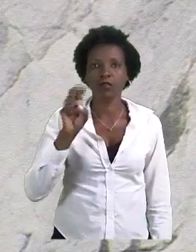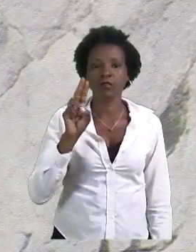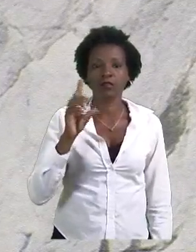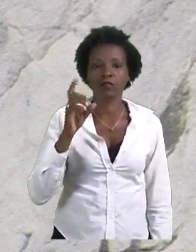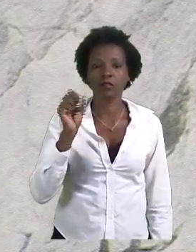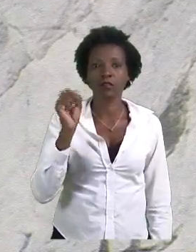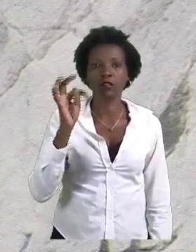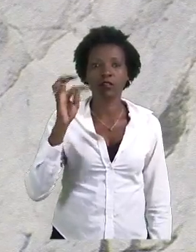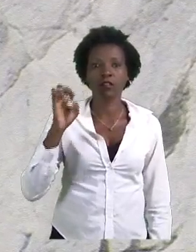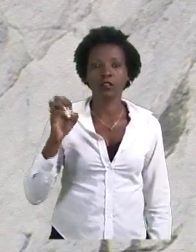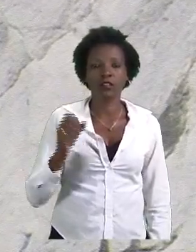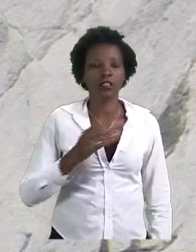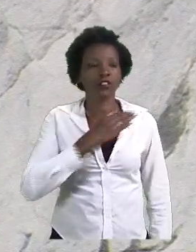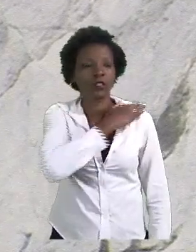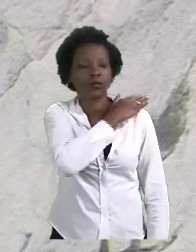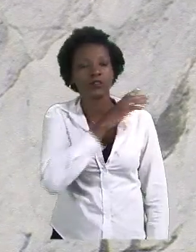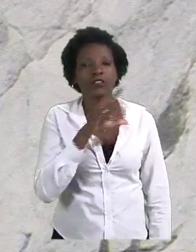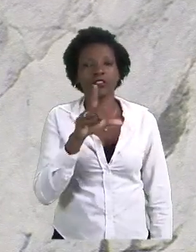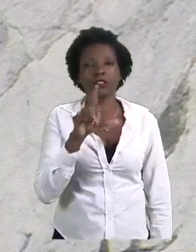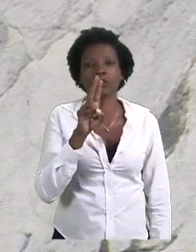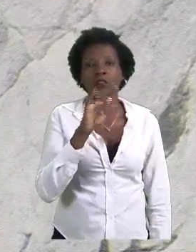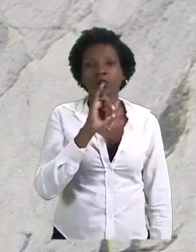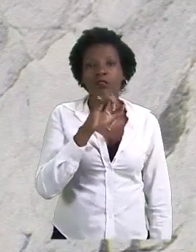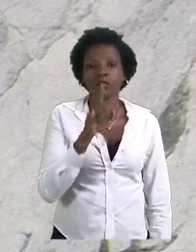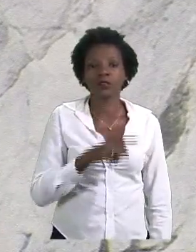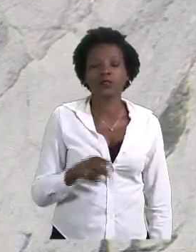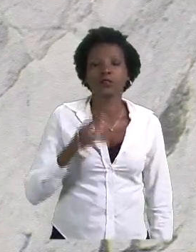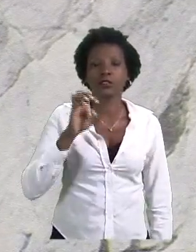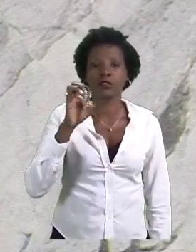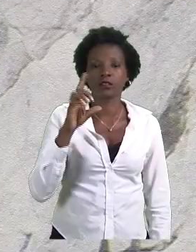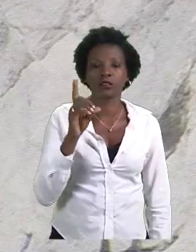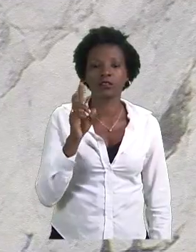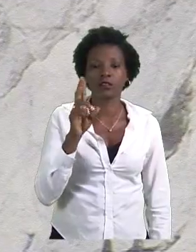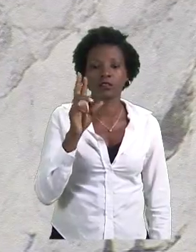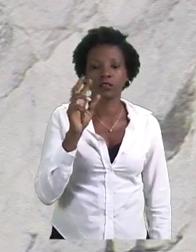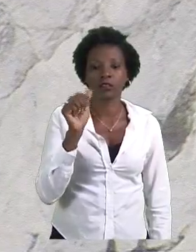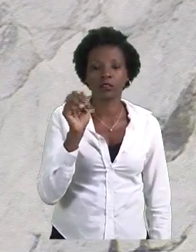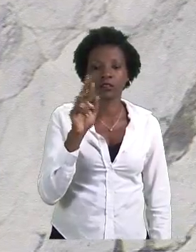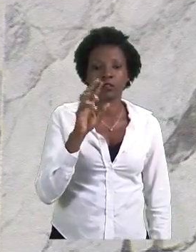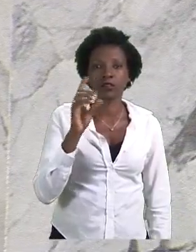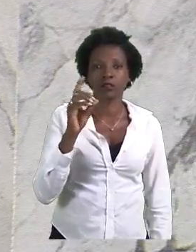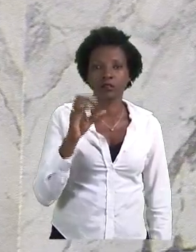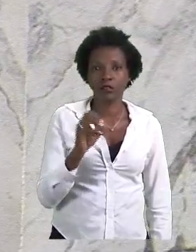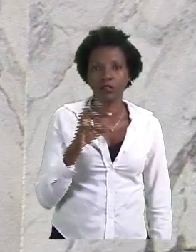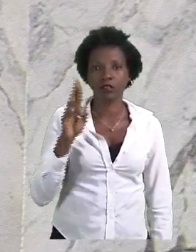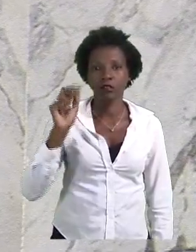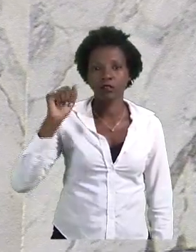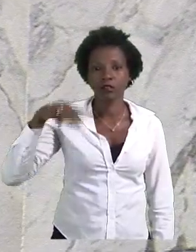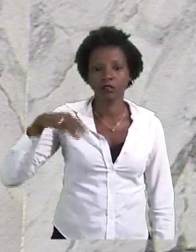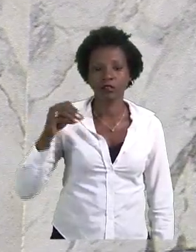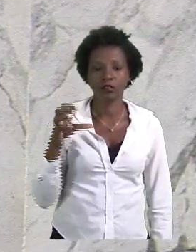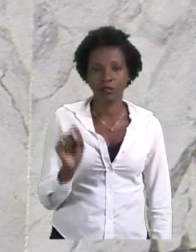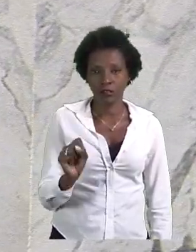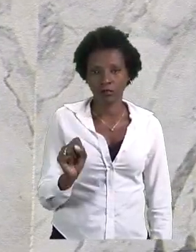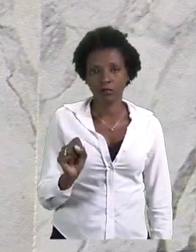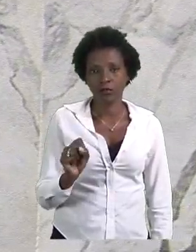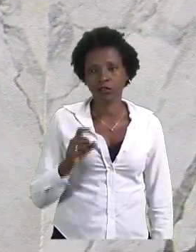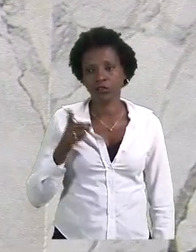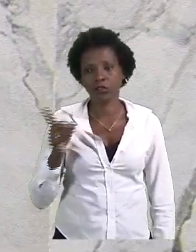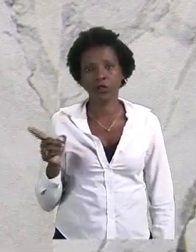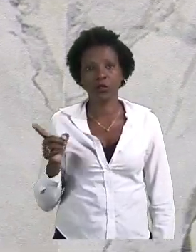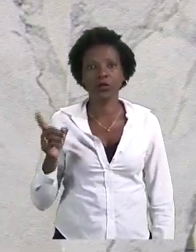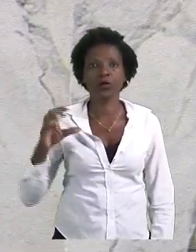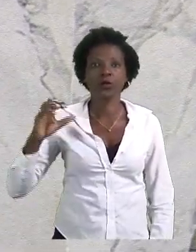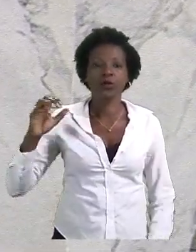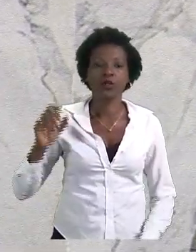Eduardo Ramos Batista Pereira. O general Campos está indo para a reserva, está se aposentando, e o general Ramos hoje assume essa